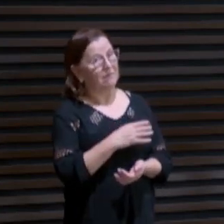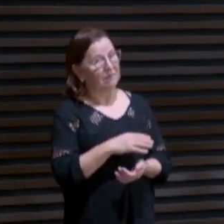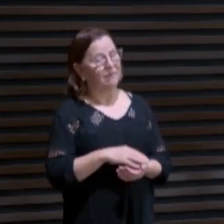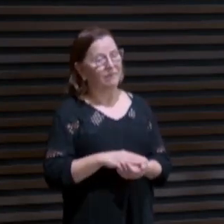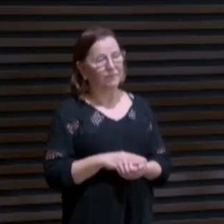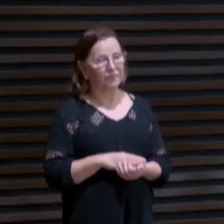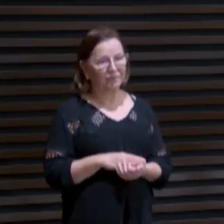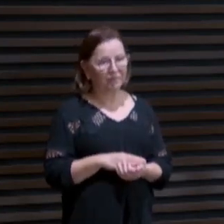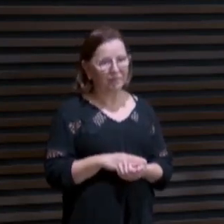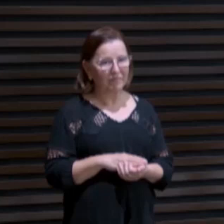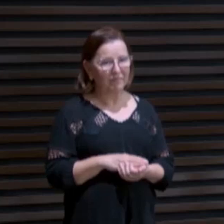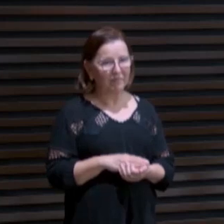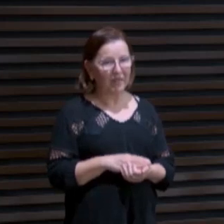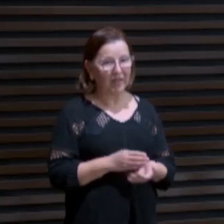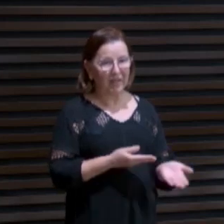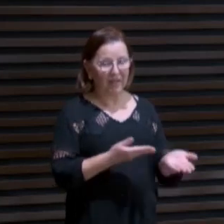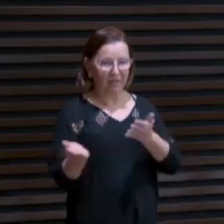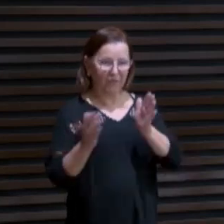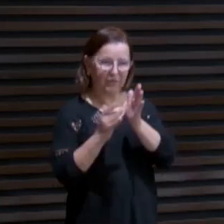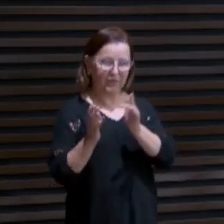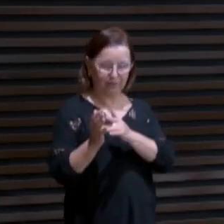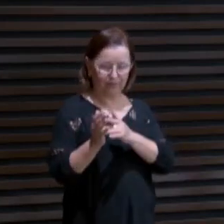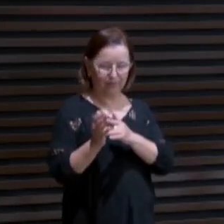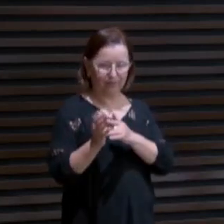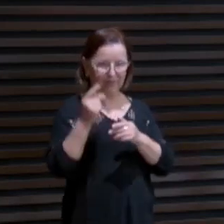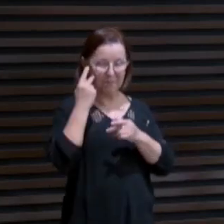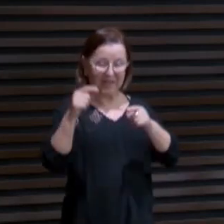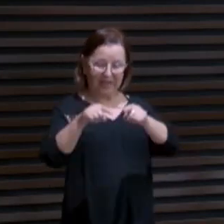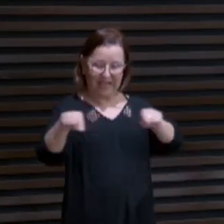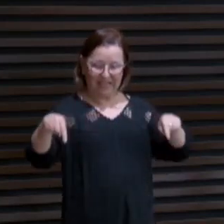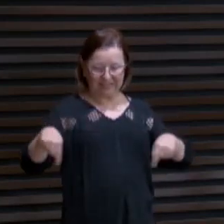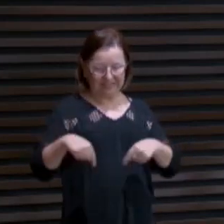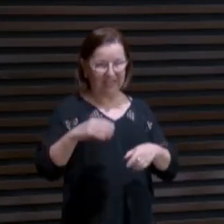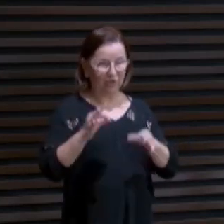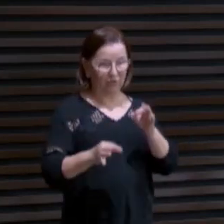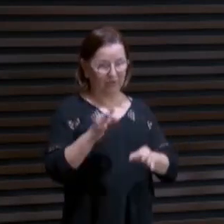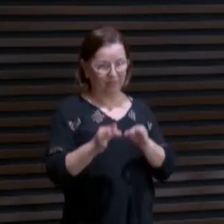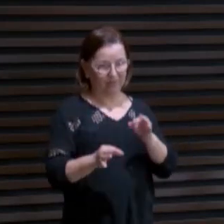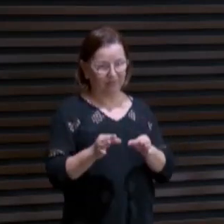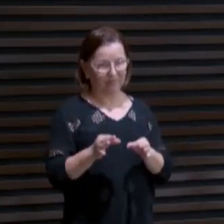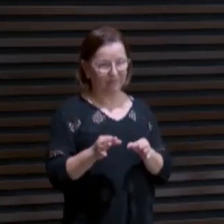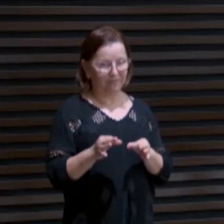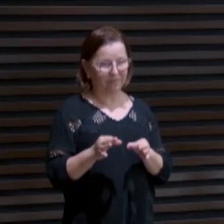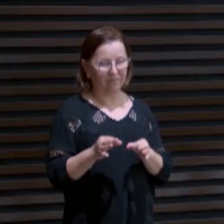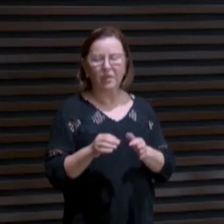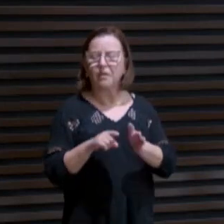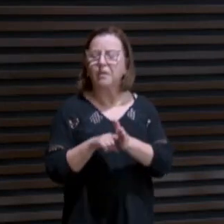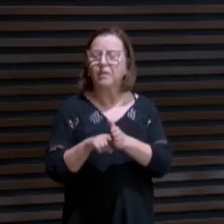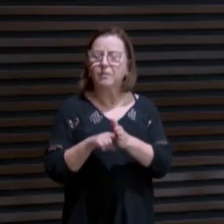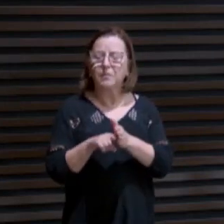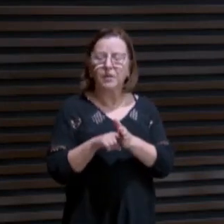E aí ele levou Jesus para o pretório, para a sala de julgamento. Ele perguntou